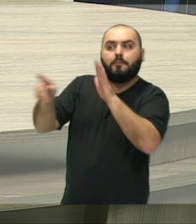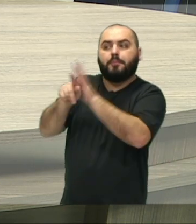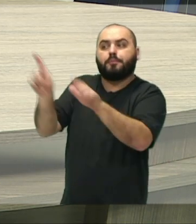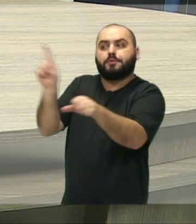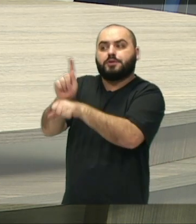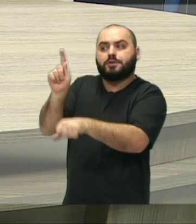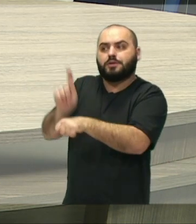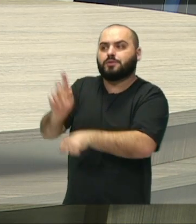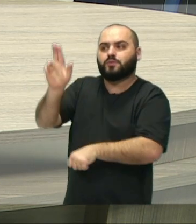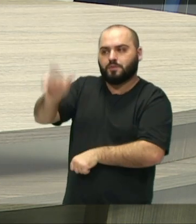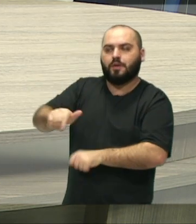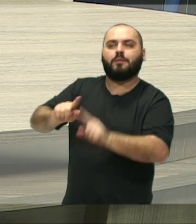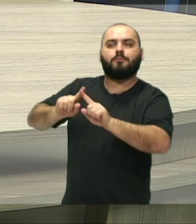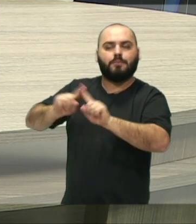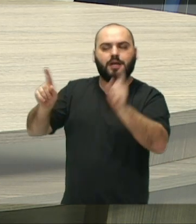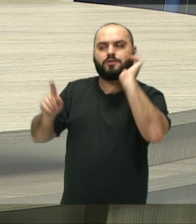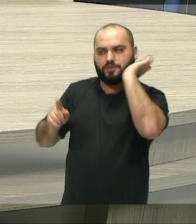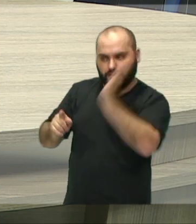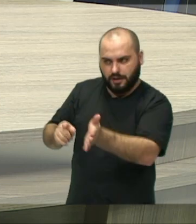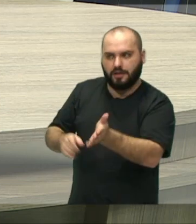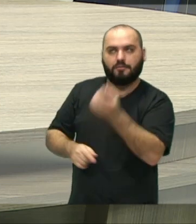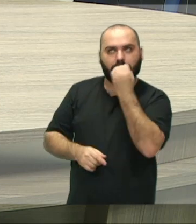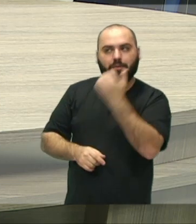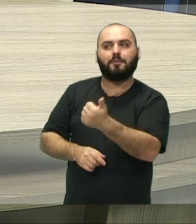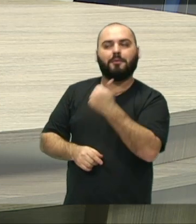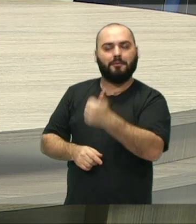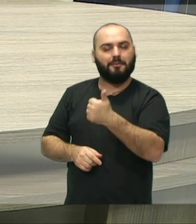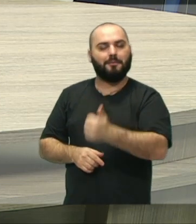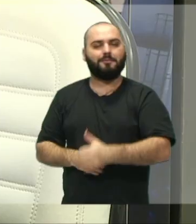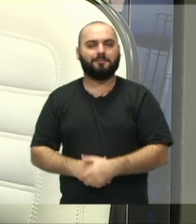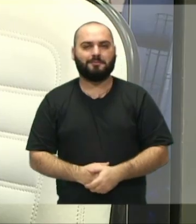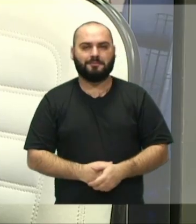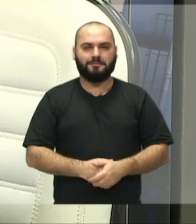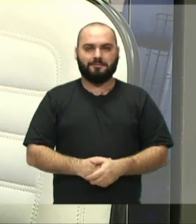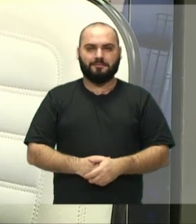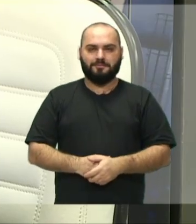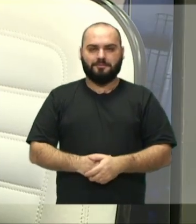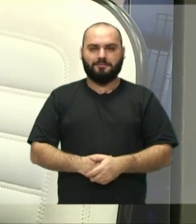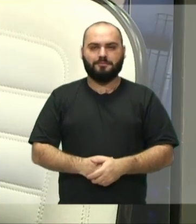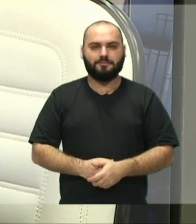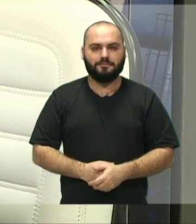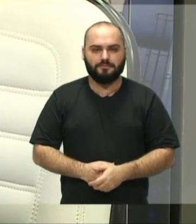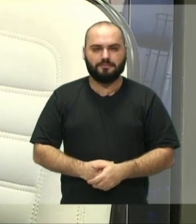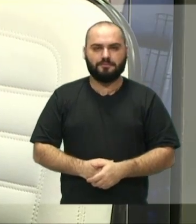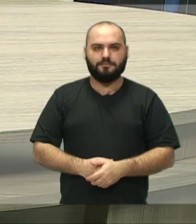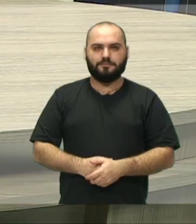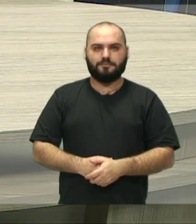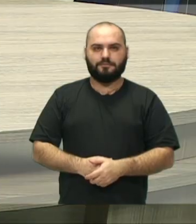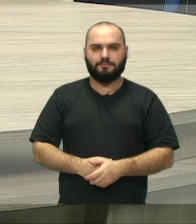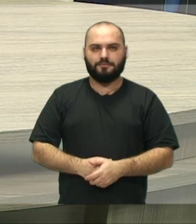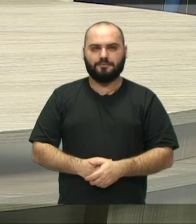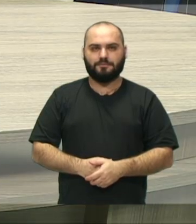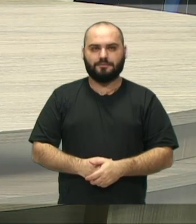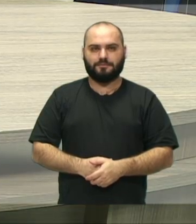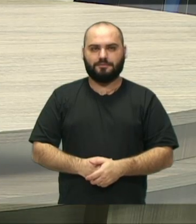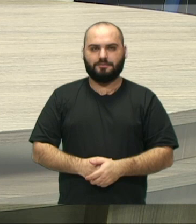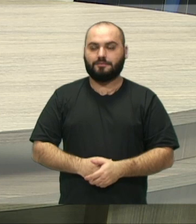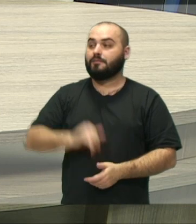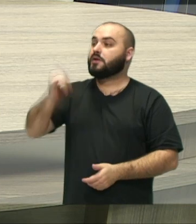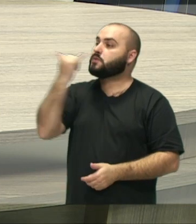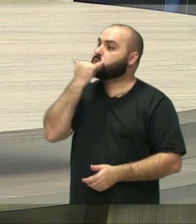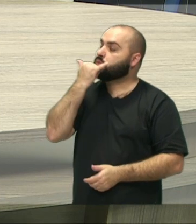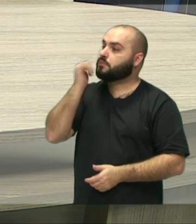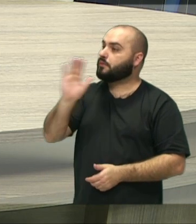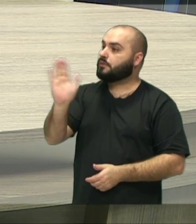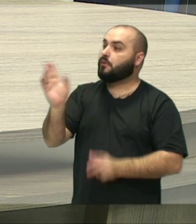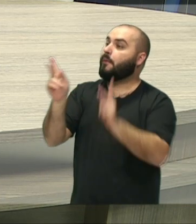gerenciamento mesmo. Mas você tem, isso é bom. Rafael, esse conjunto de obras... Oi? Me desculpa, só corrigindo,